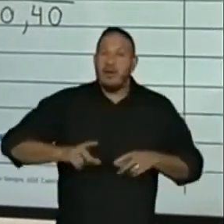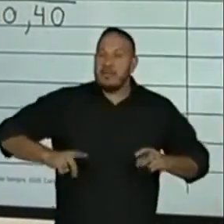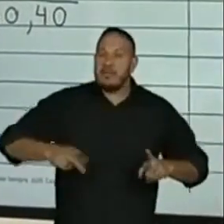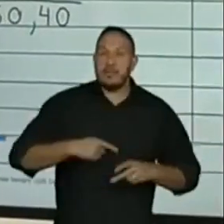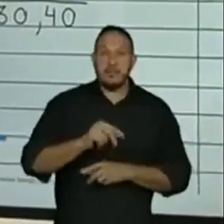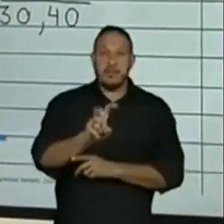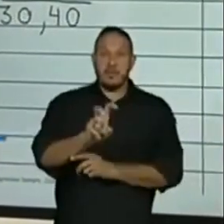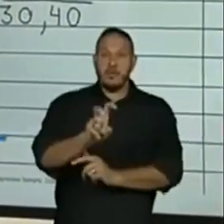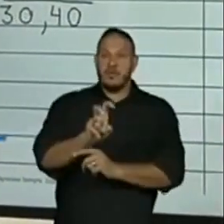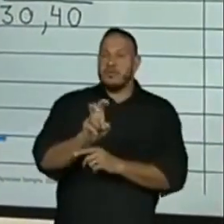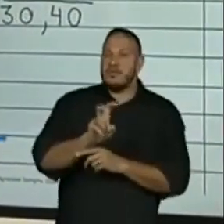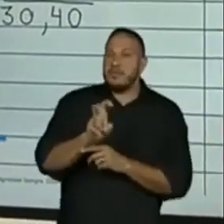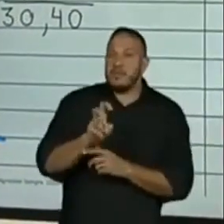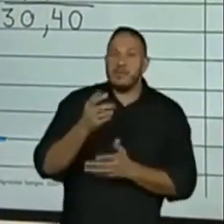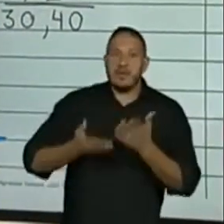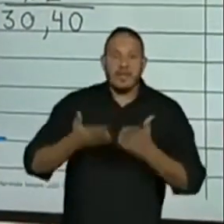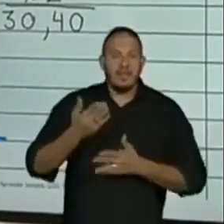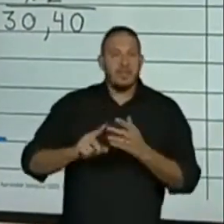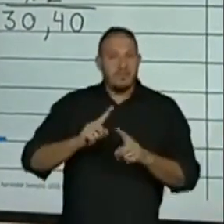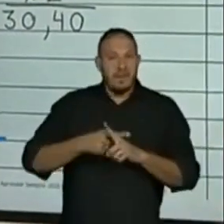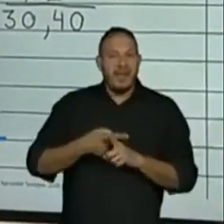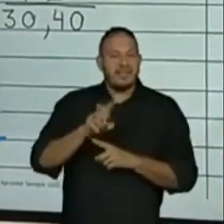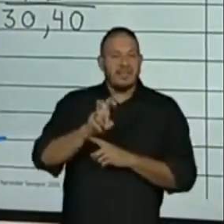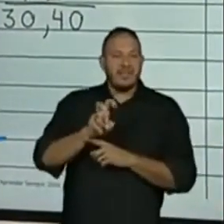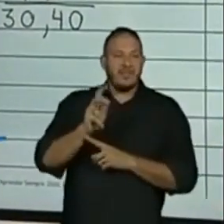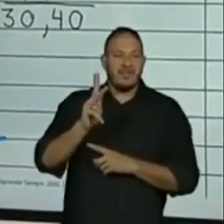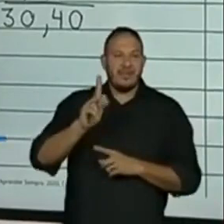quilos mais o preço de 5 quilos, que é